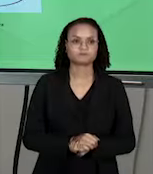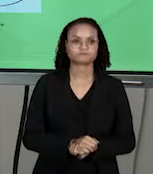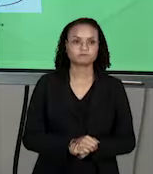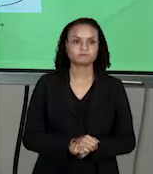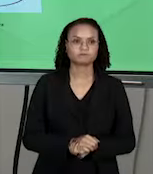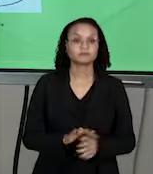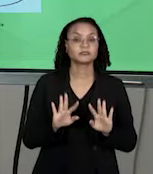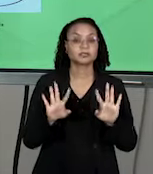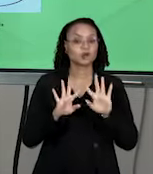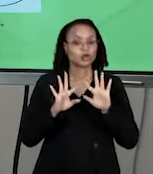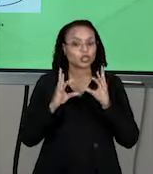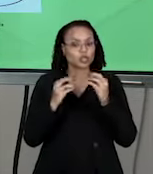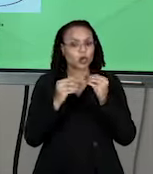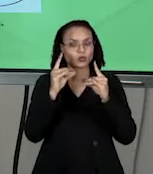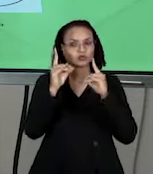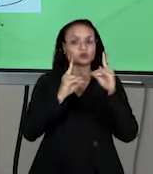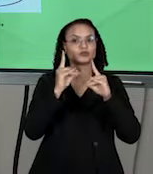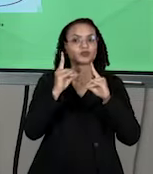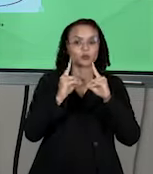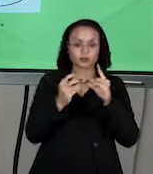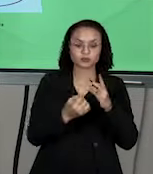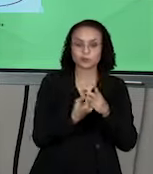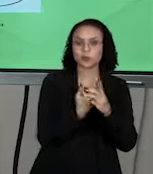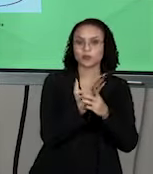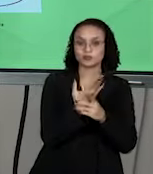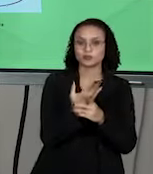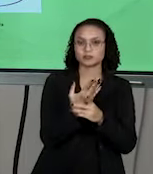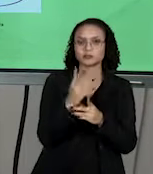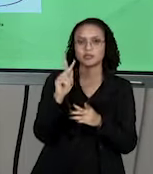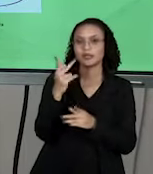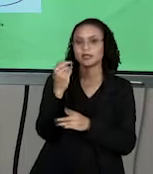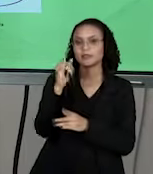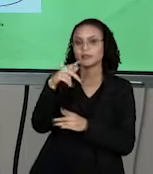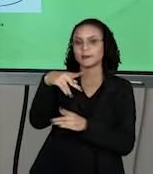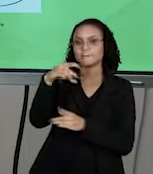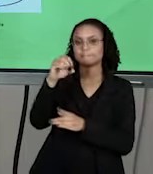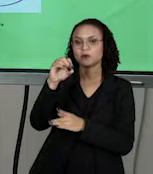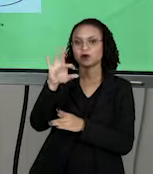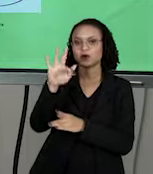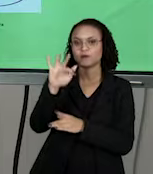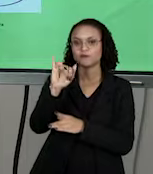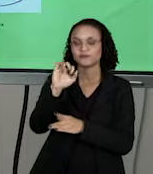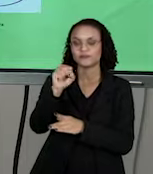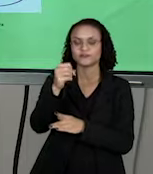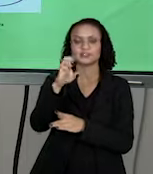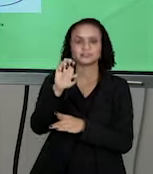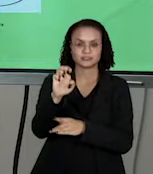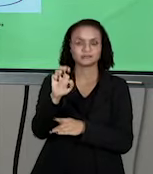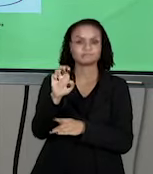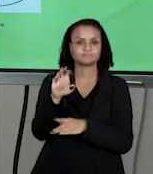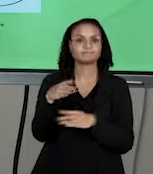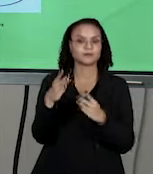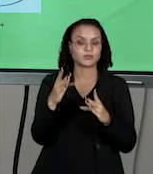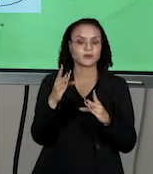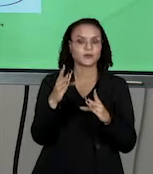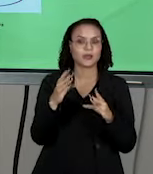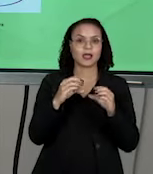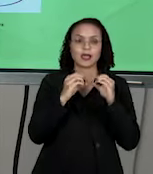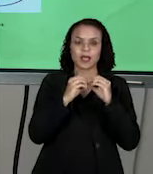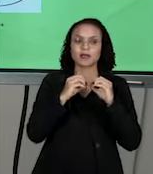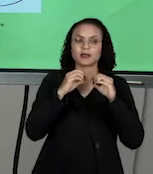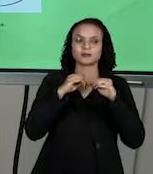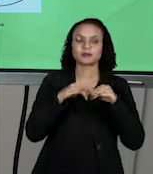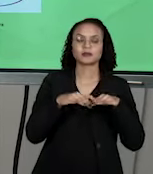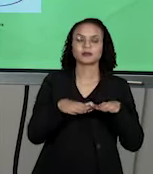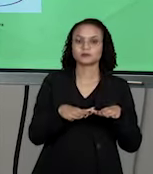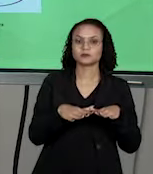Então, todos esses hormônios são produzidos pela hipófise e essa glândula então, a